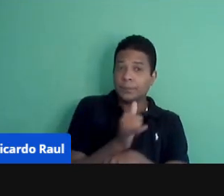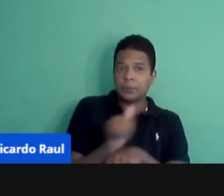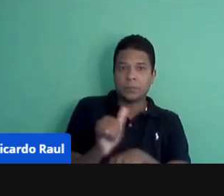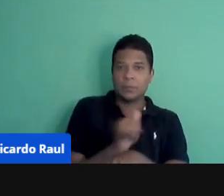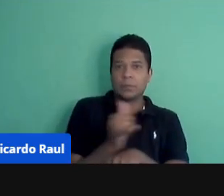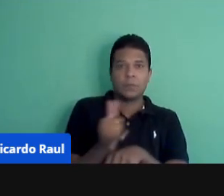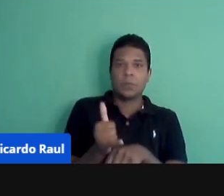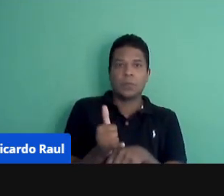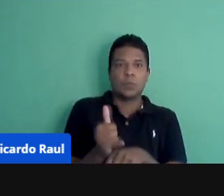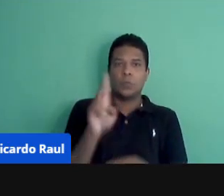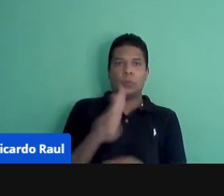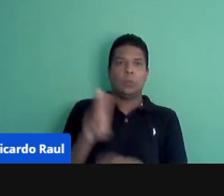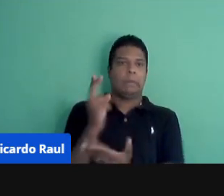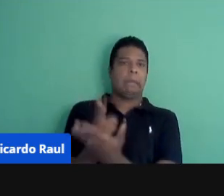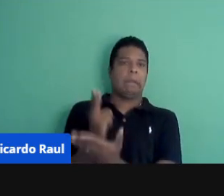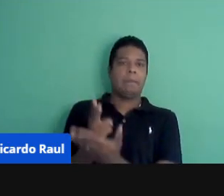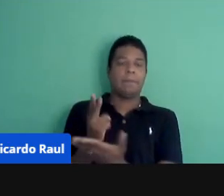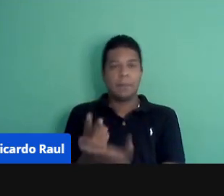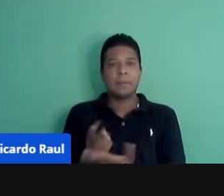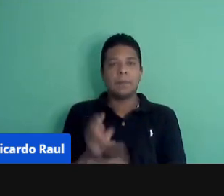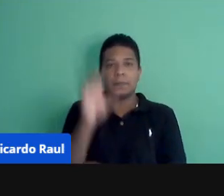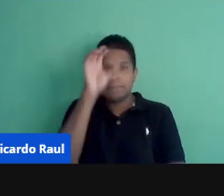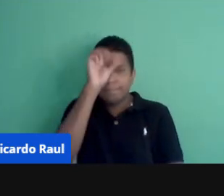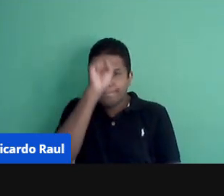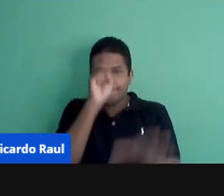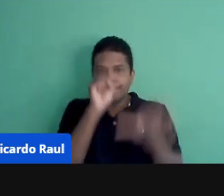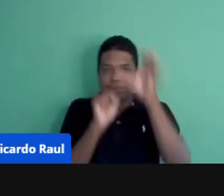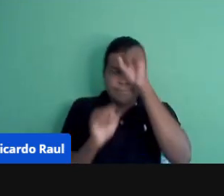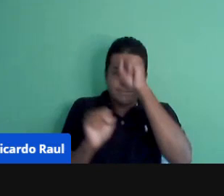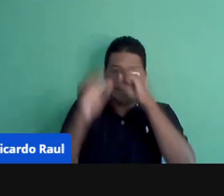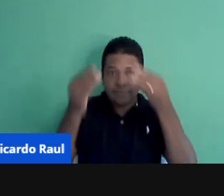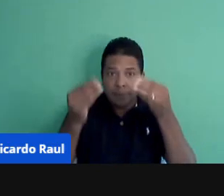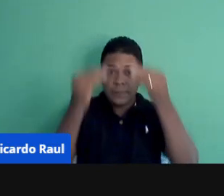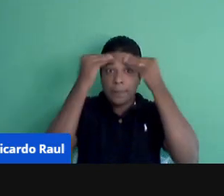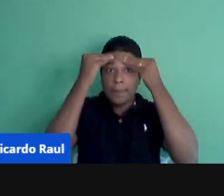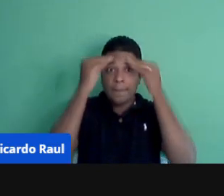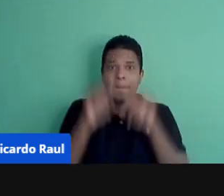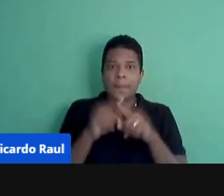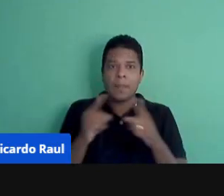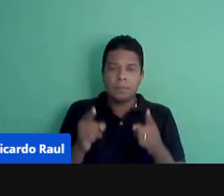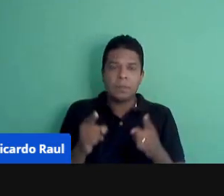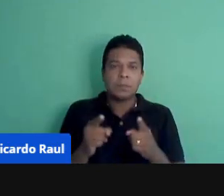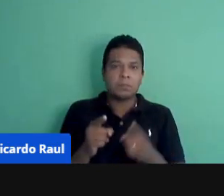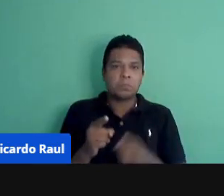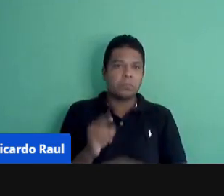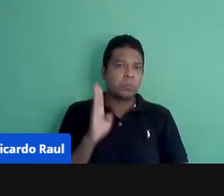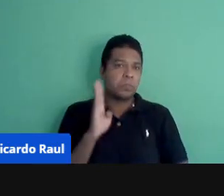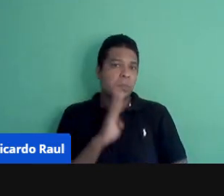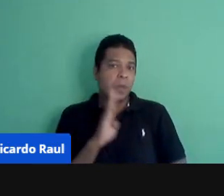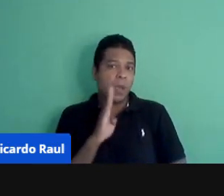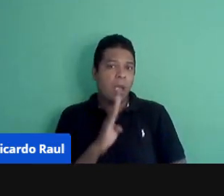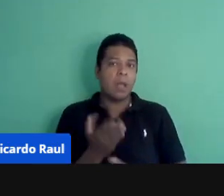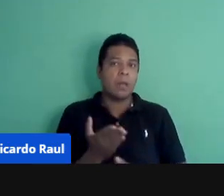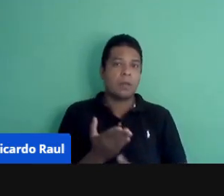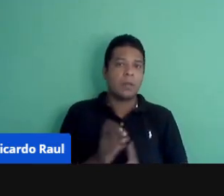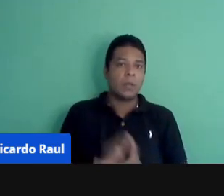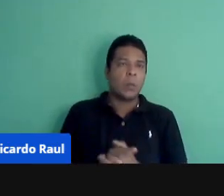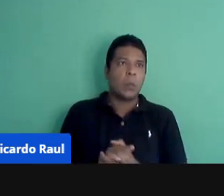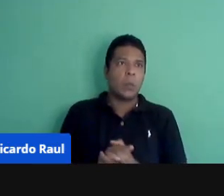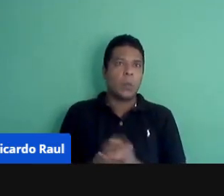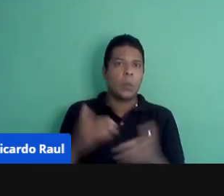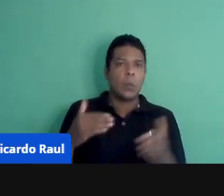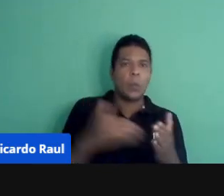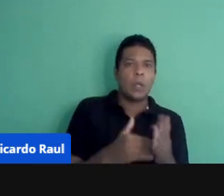dominamos 100%. Nós estamos aprendendo, não é? Mas tem sido muito proveitoso. Na minha última aula do Google Meet,